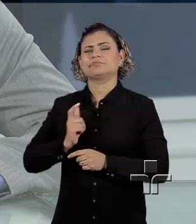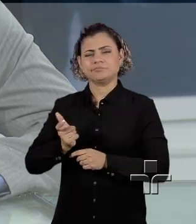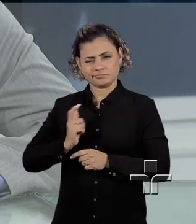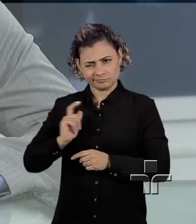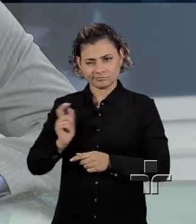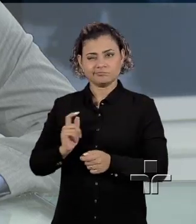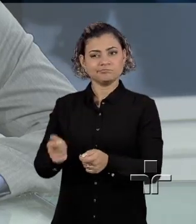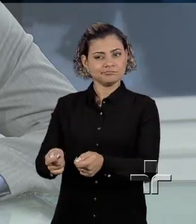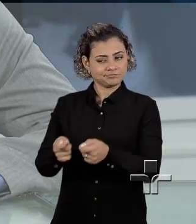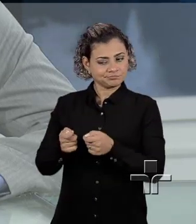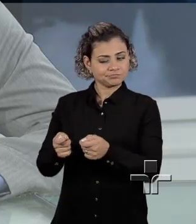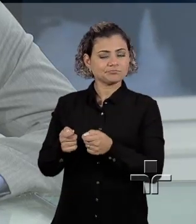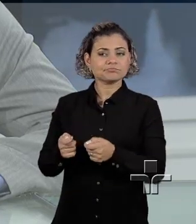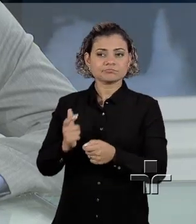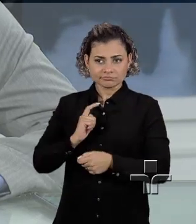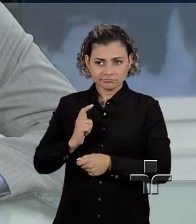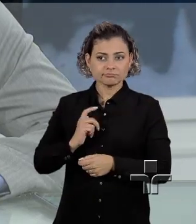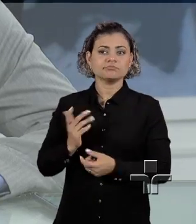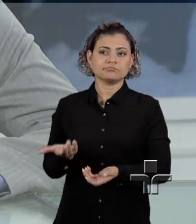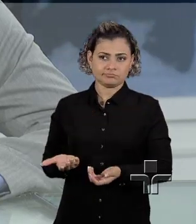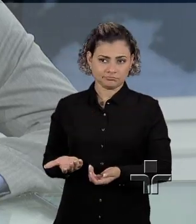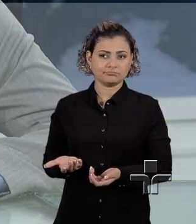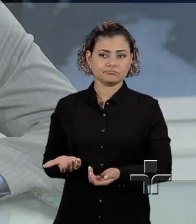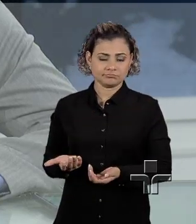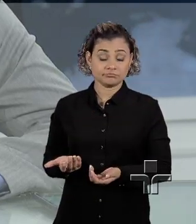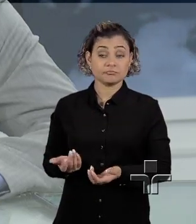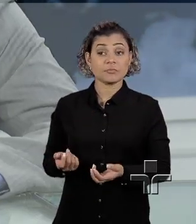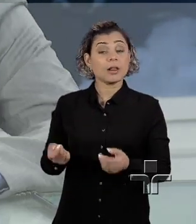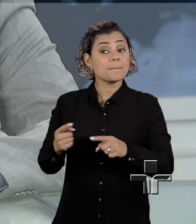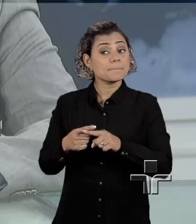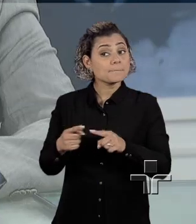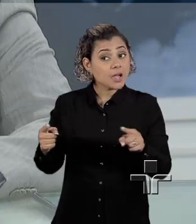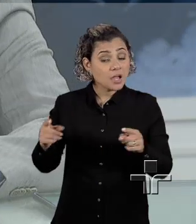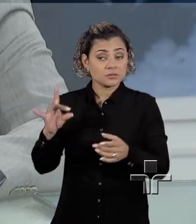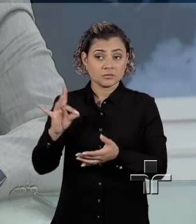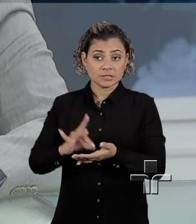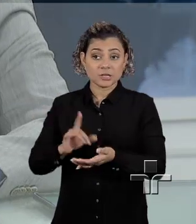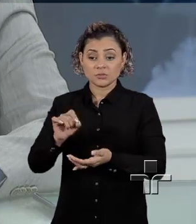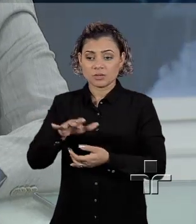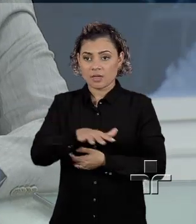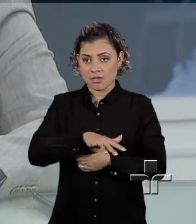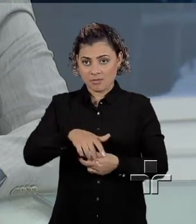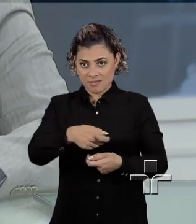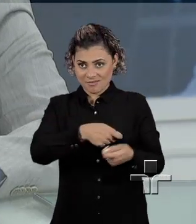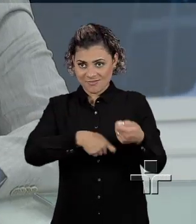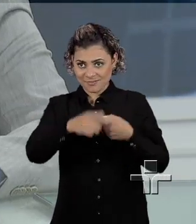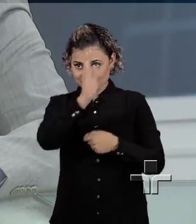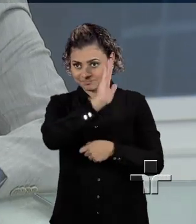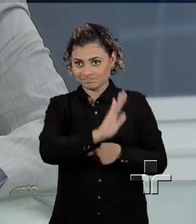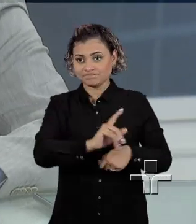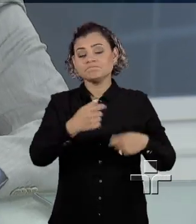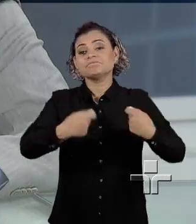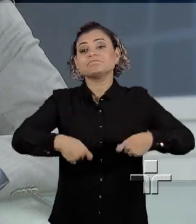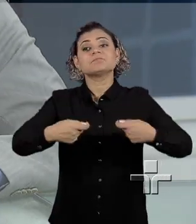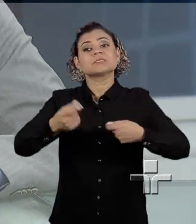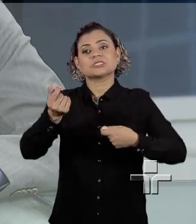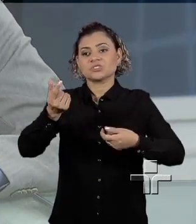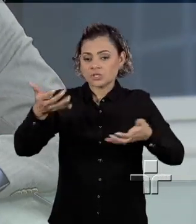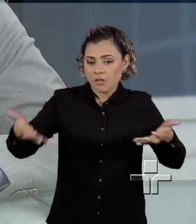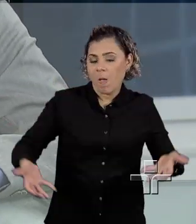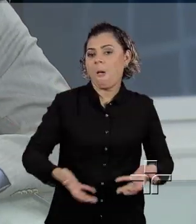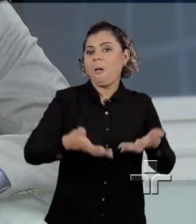das autoridades monetárias. Agora, o importante é mostrar que a economia brasileira precisa, nesse momento, de receber um